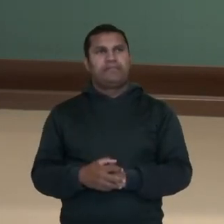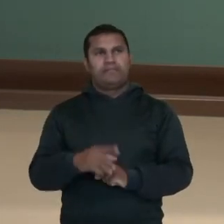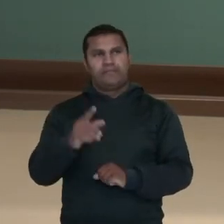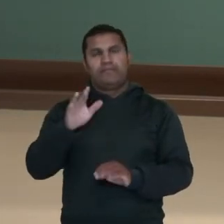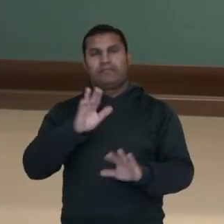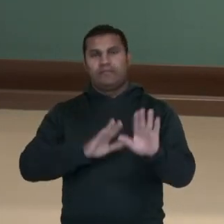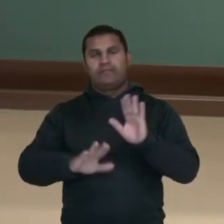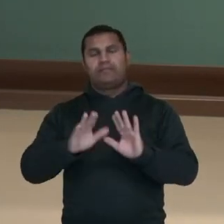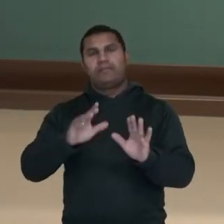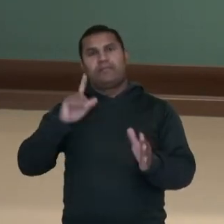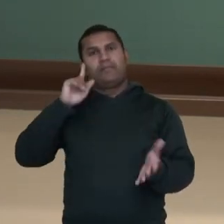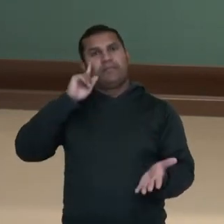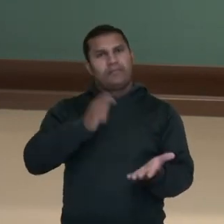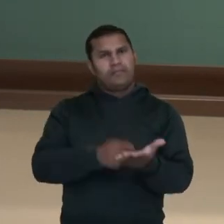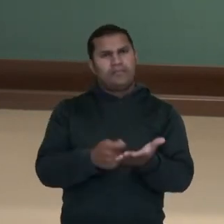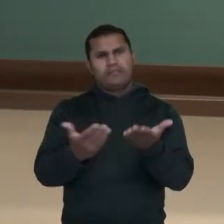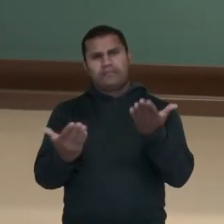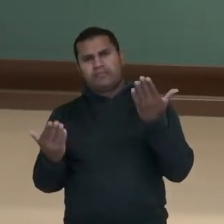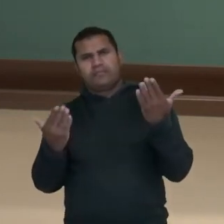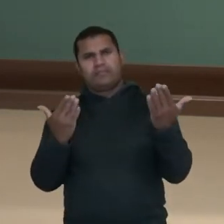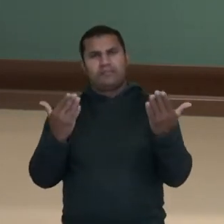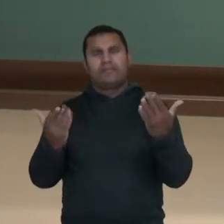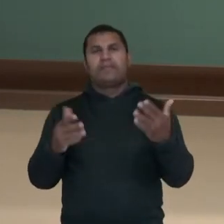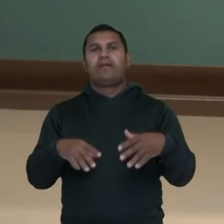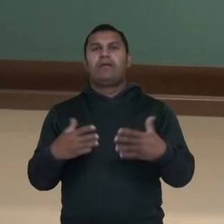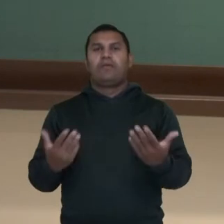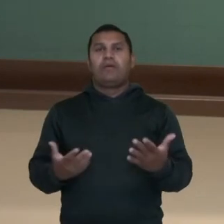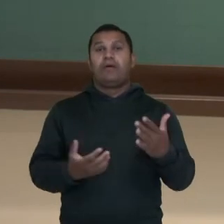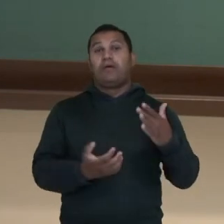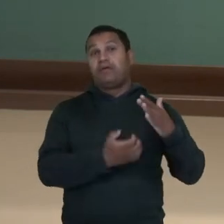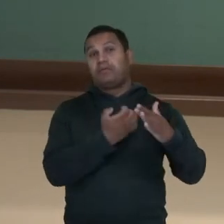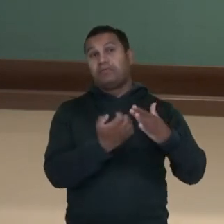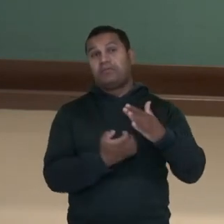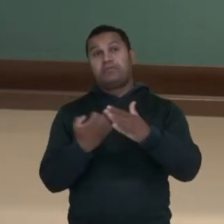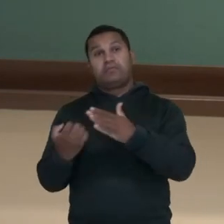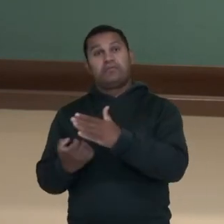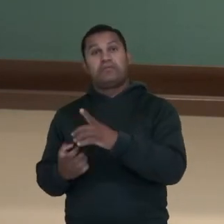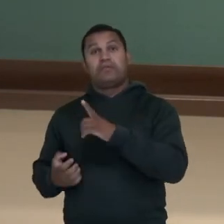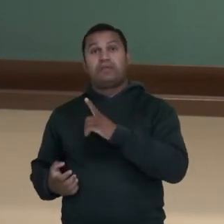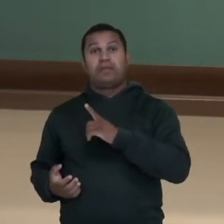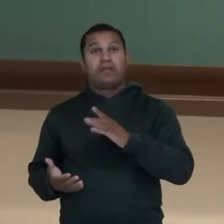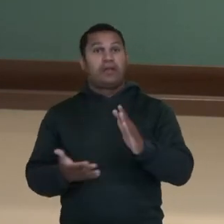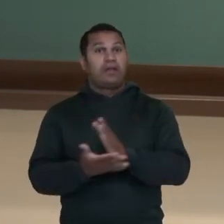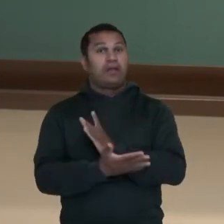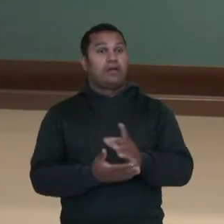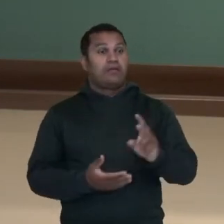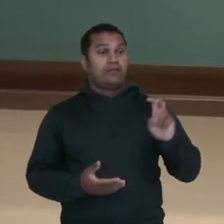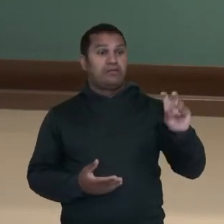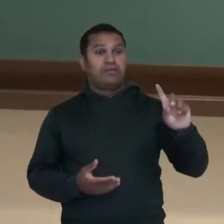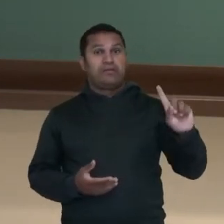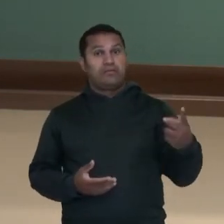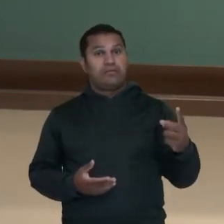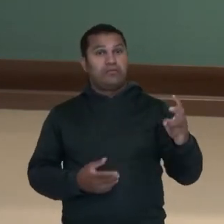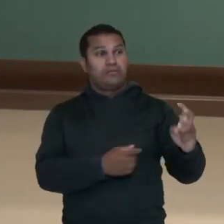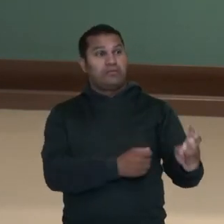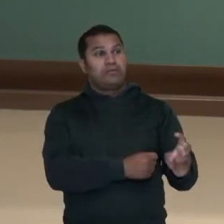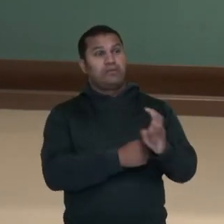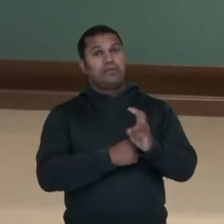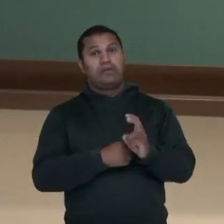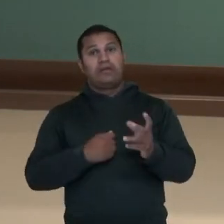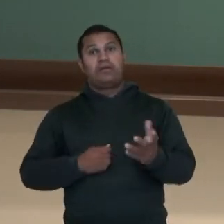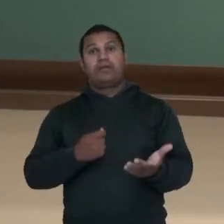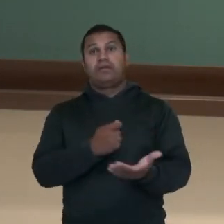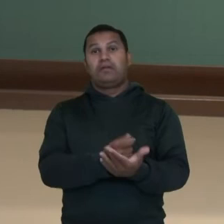bom? Porque existem instituições que oferecem 5 mil e no final você tem que pagar 12, né? Aí não, os